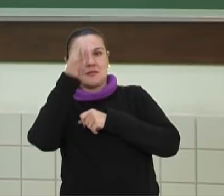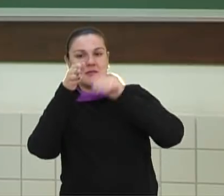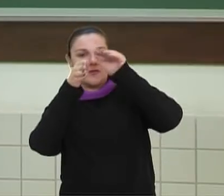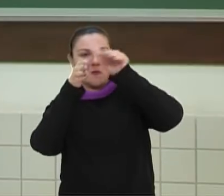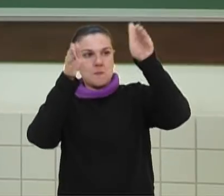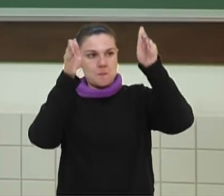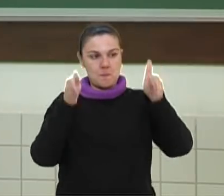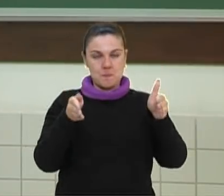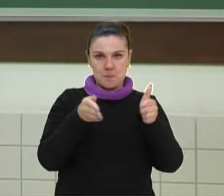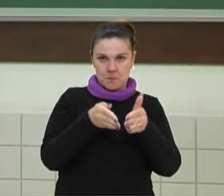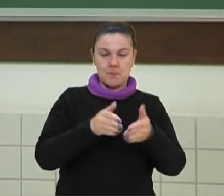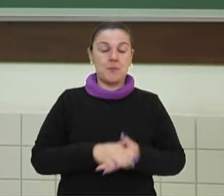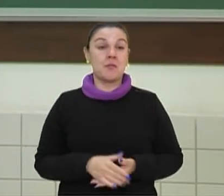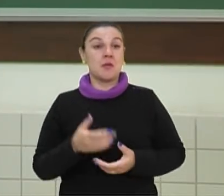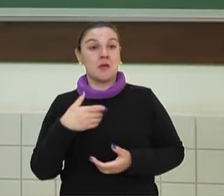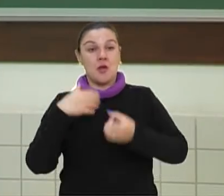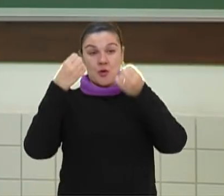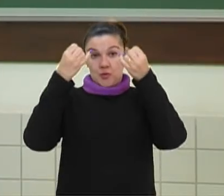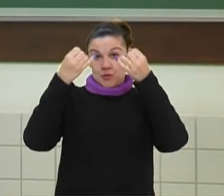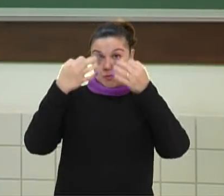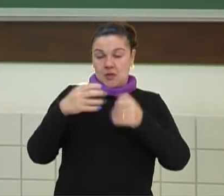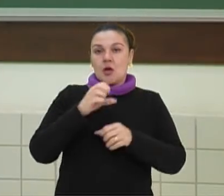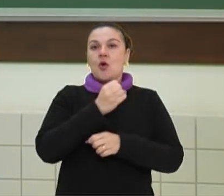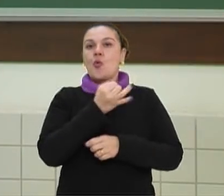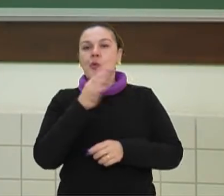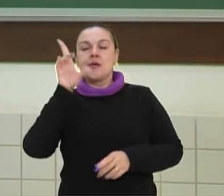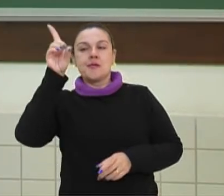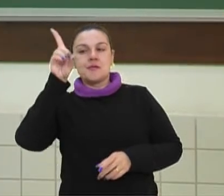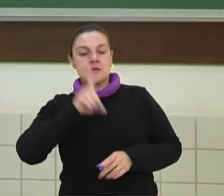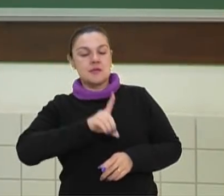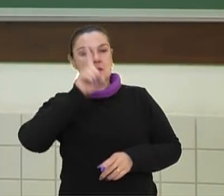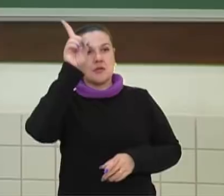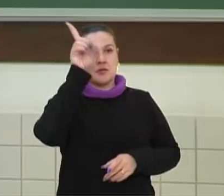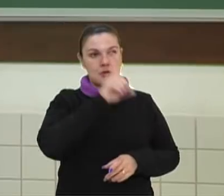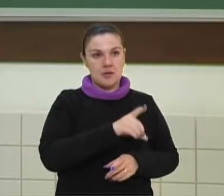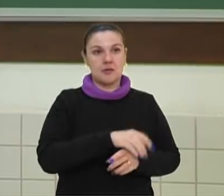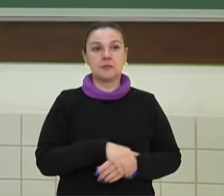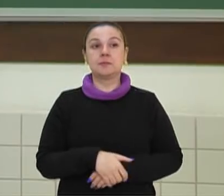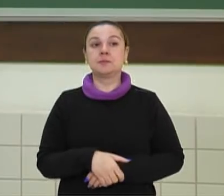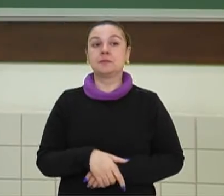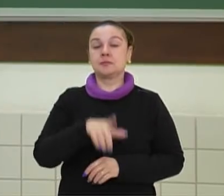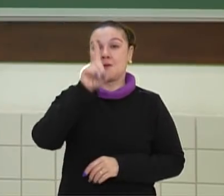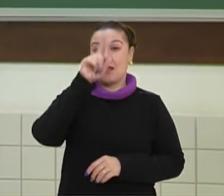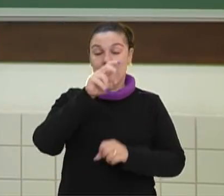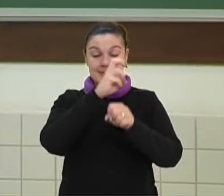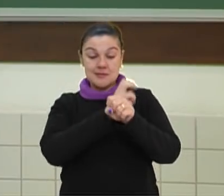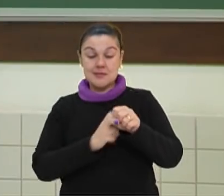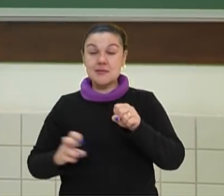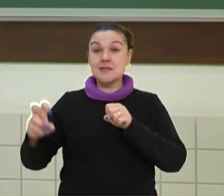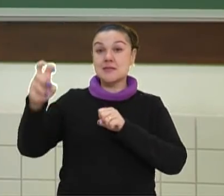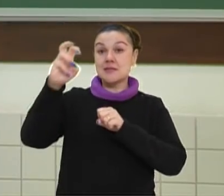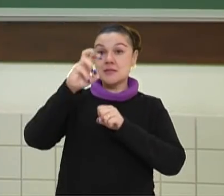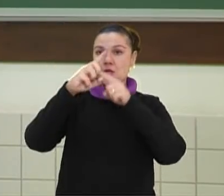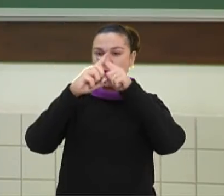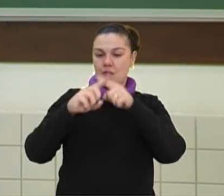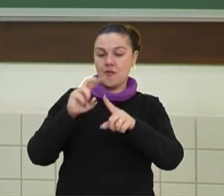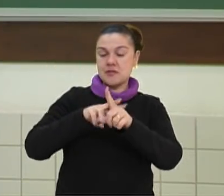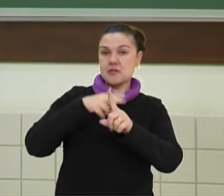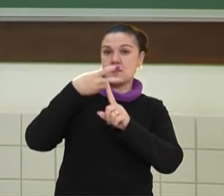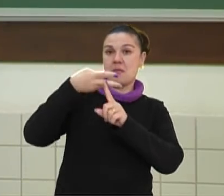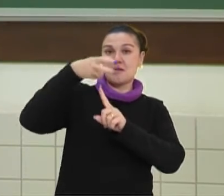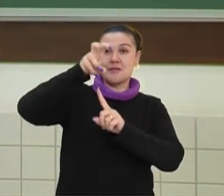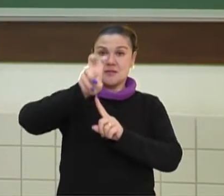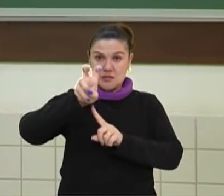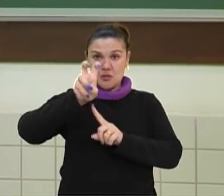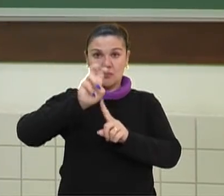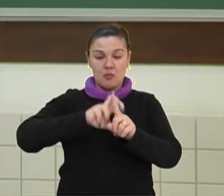estou dizendo o seguinte, que a quantidade de diagonais desse decágono é 5 vezes a